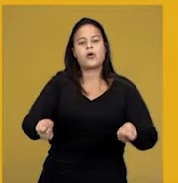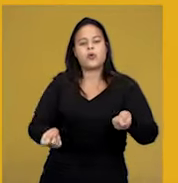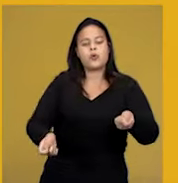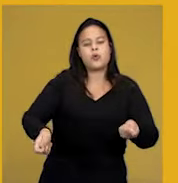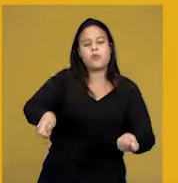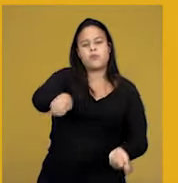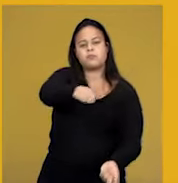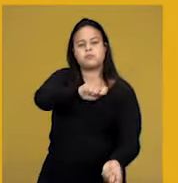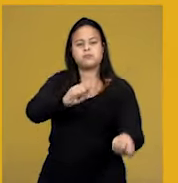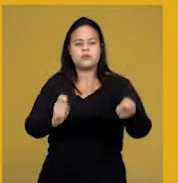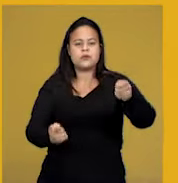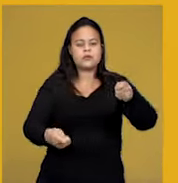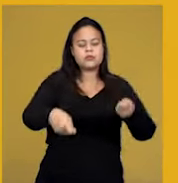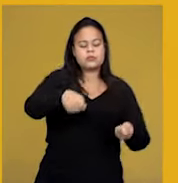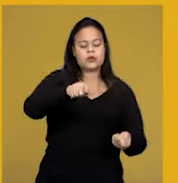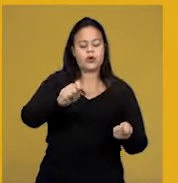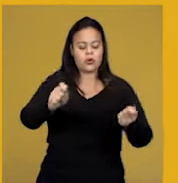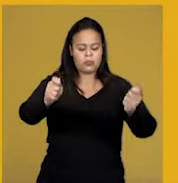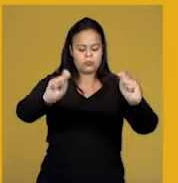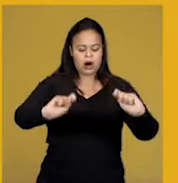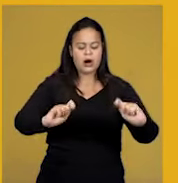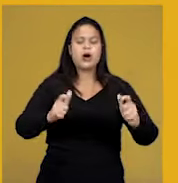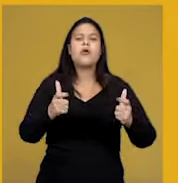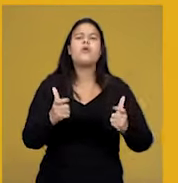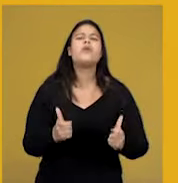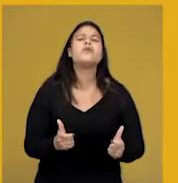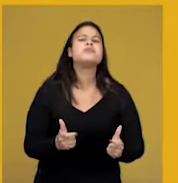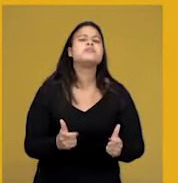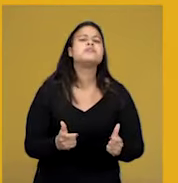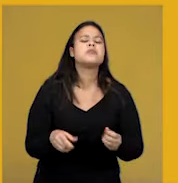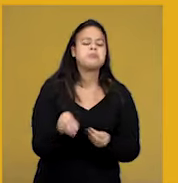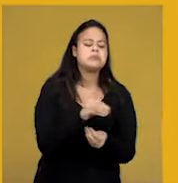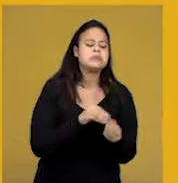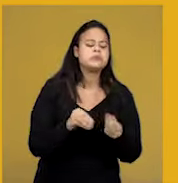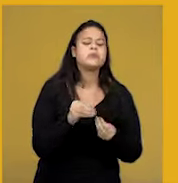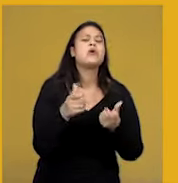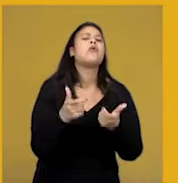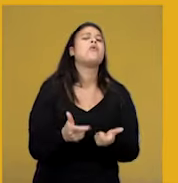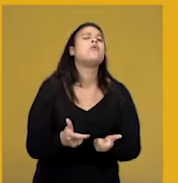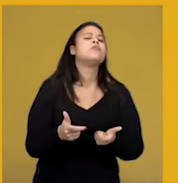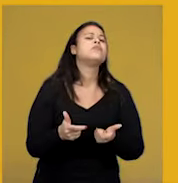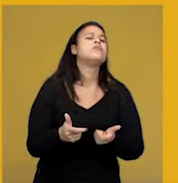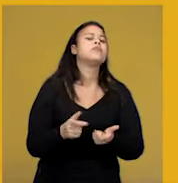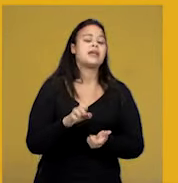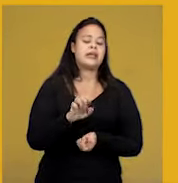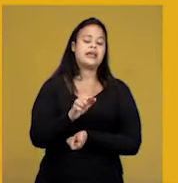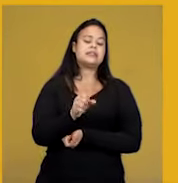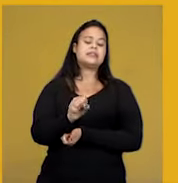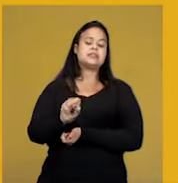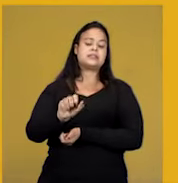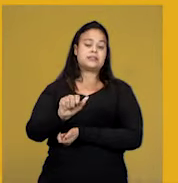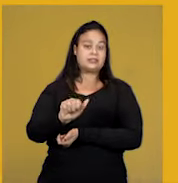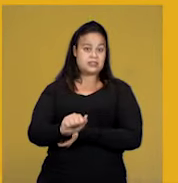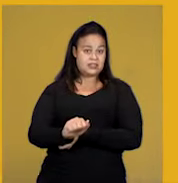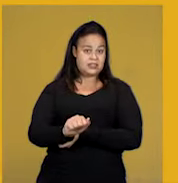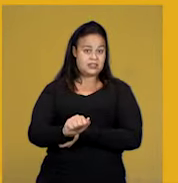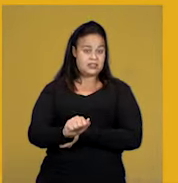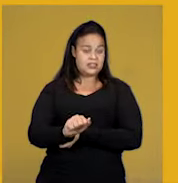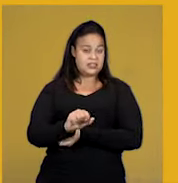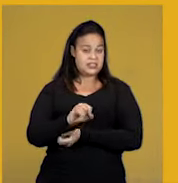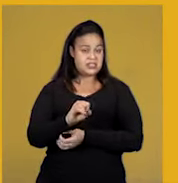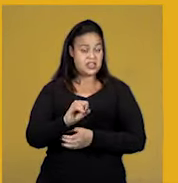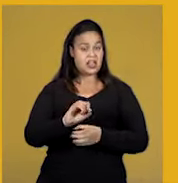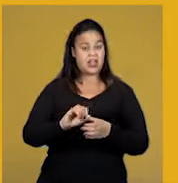vai essa mistura? Que mistura que foi falada? Por que pôde colocar essa? Se não for para alguma estação